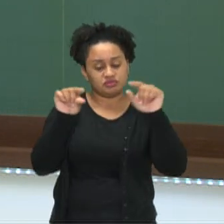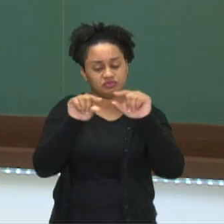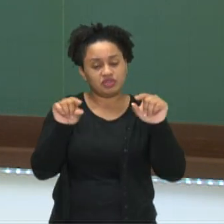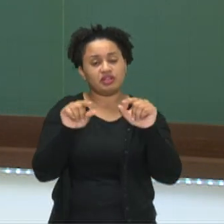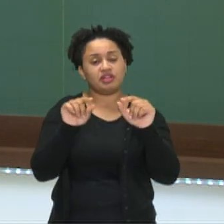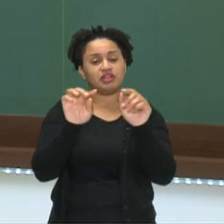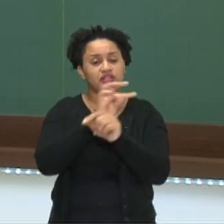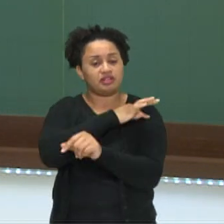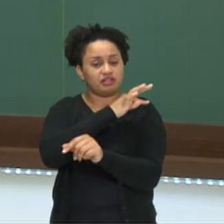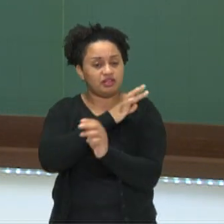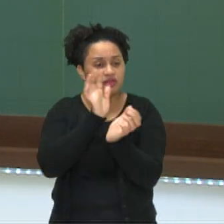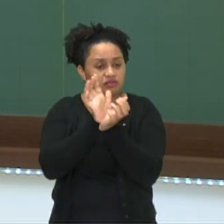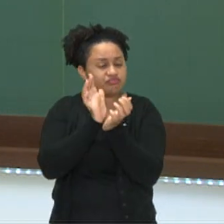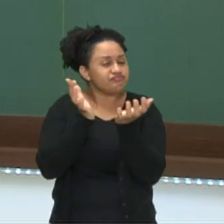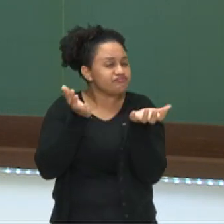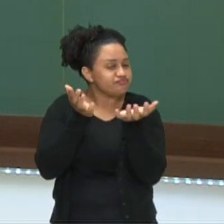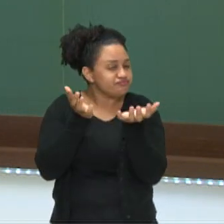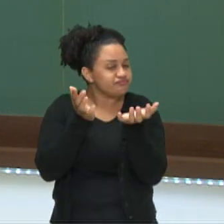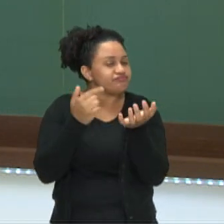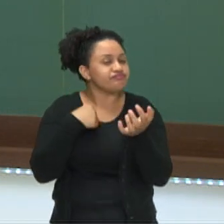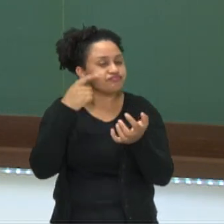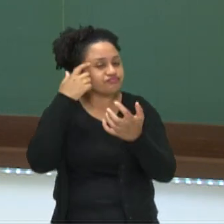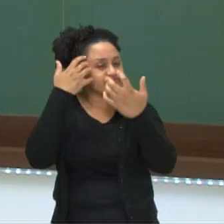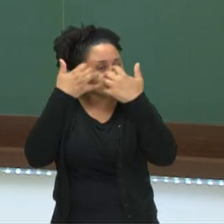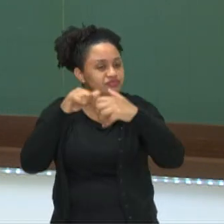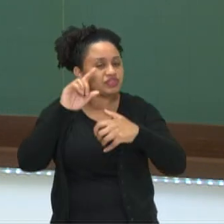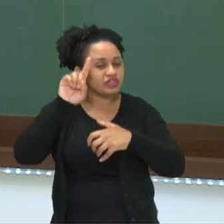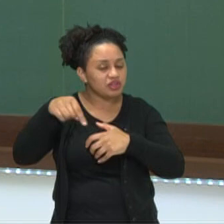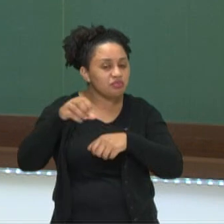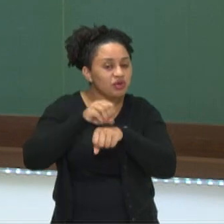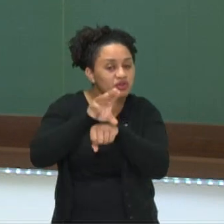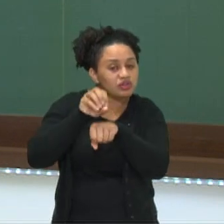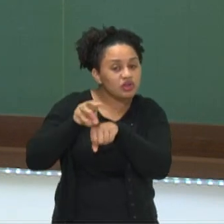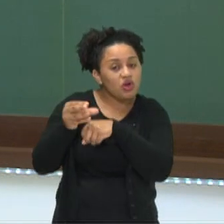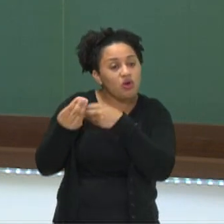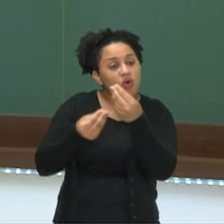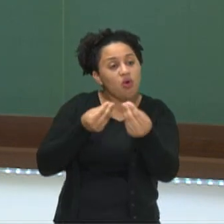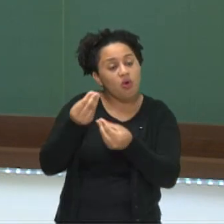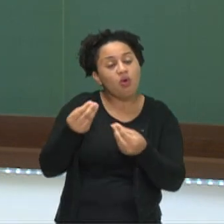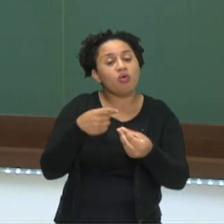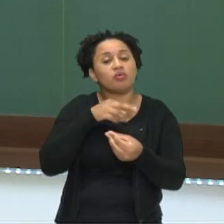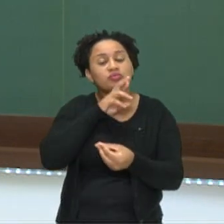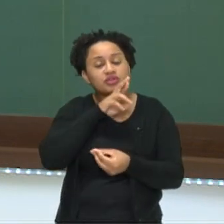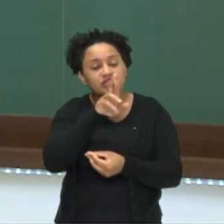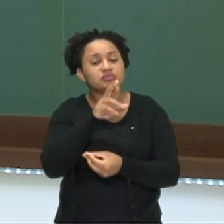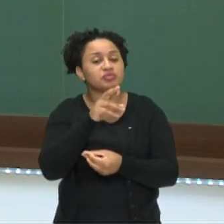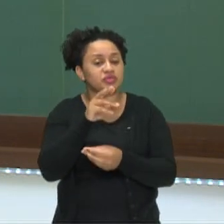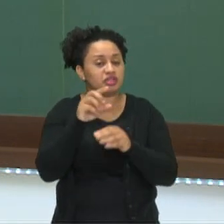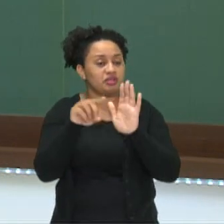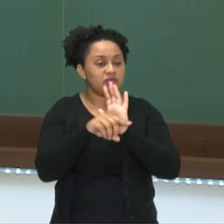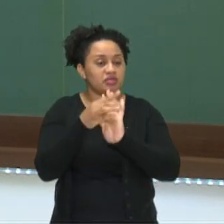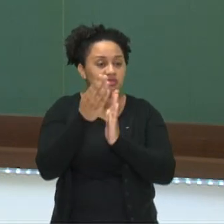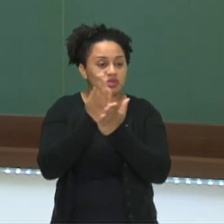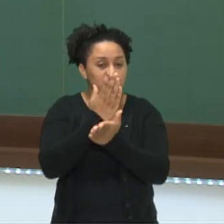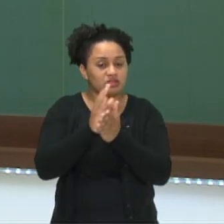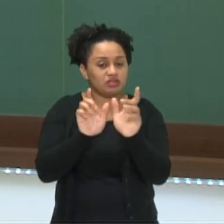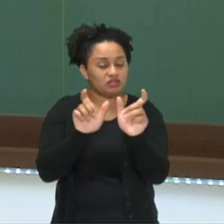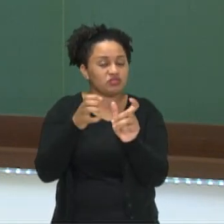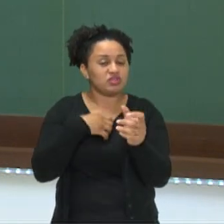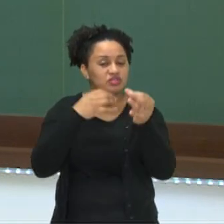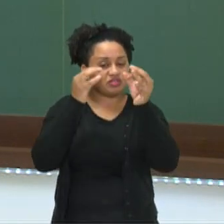agrupamento? Eu vou deixar você pensar um pouquinho, depois eu vou te dar umas dicas de como desmembrar isso aqui de forma conveniente.